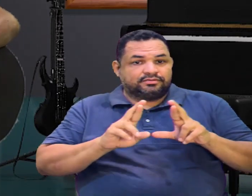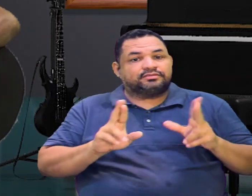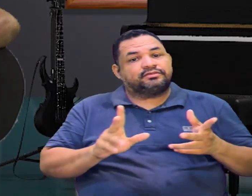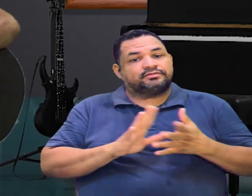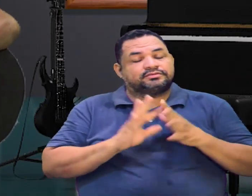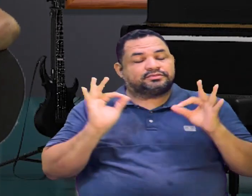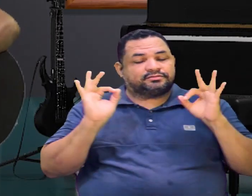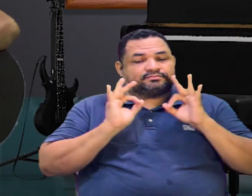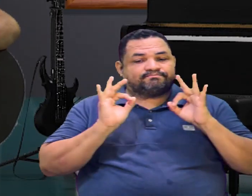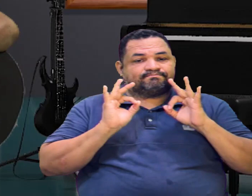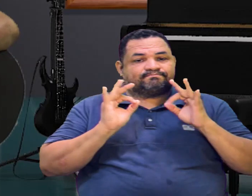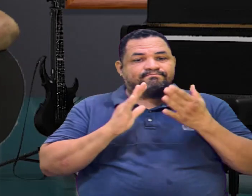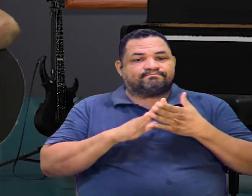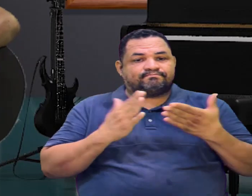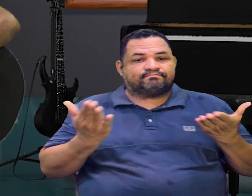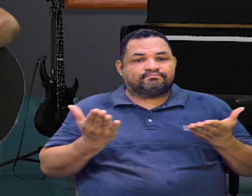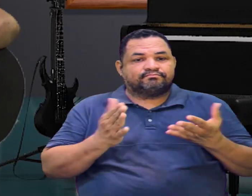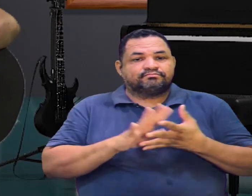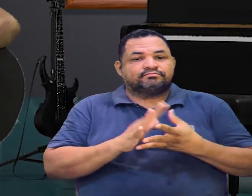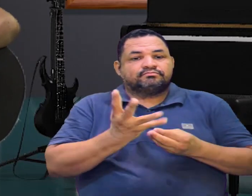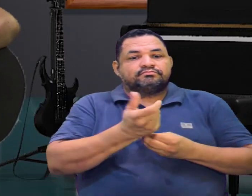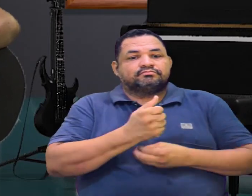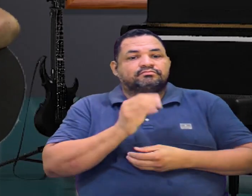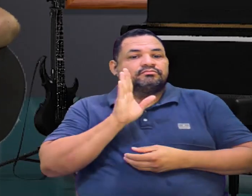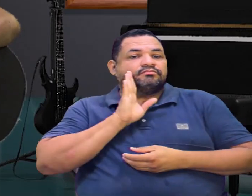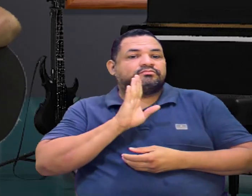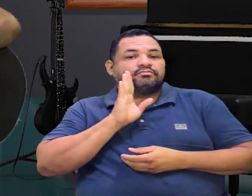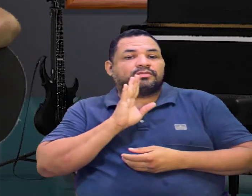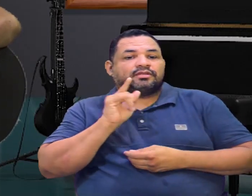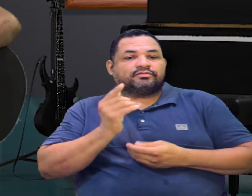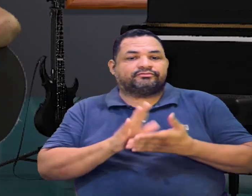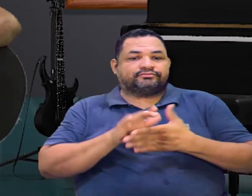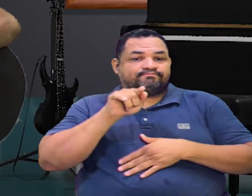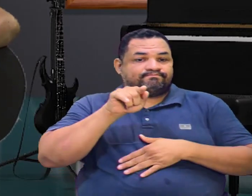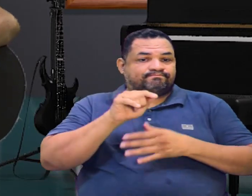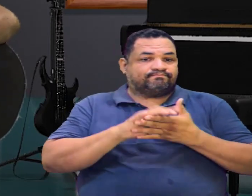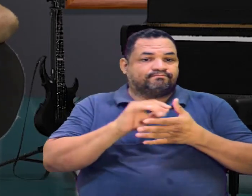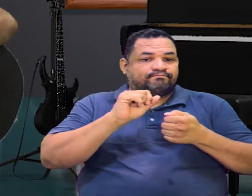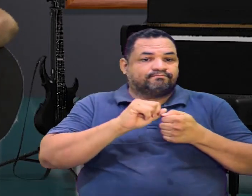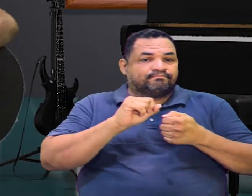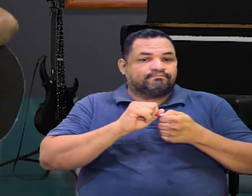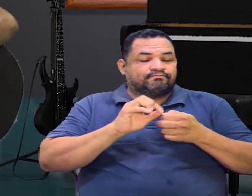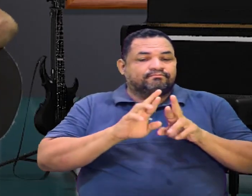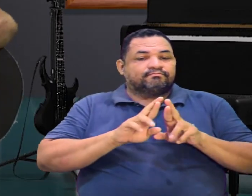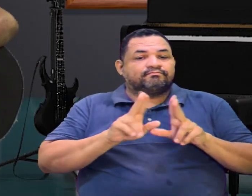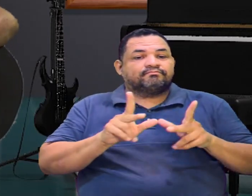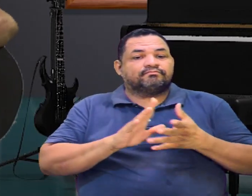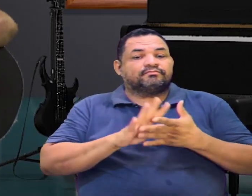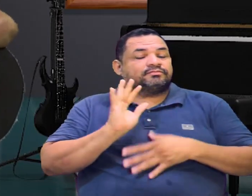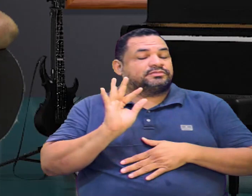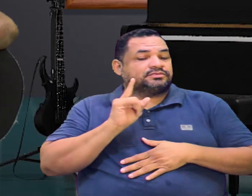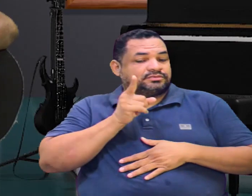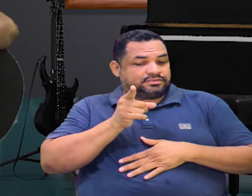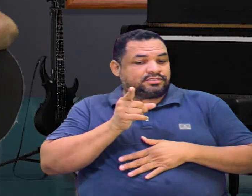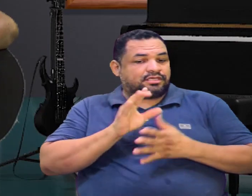é genial. Arte é tão legal, você faz diferença, você é